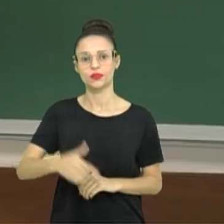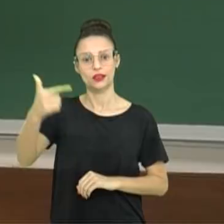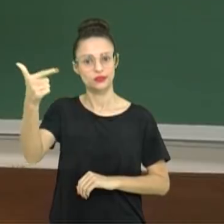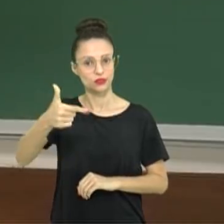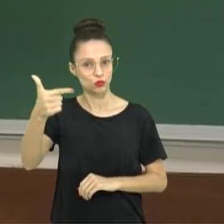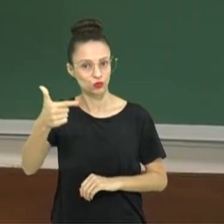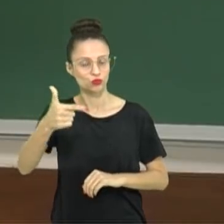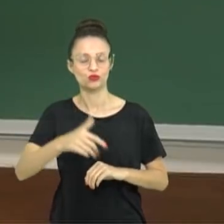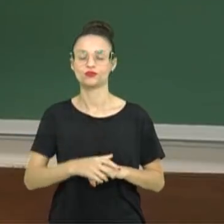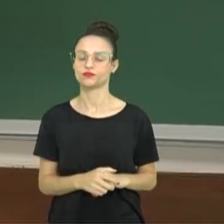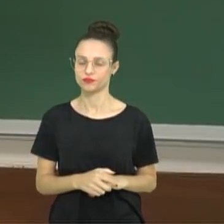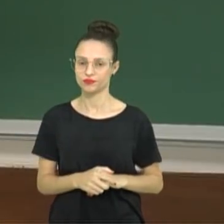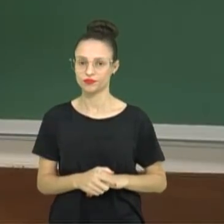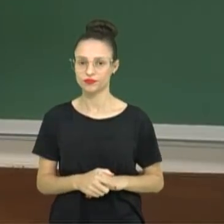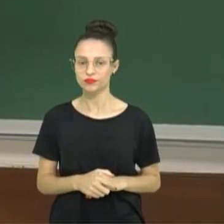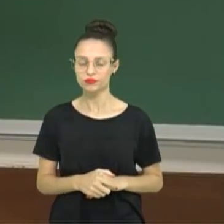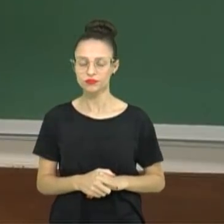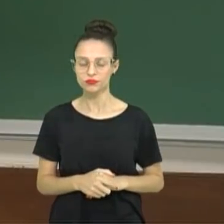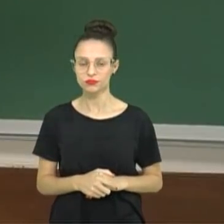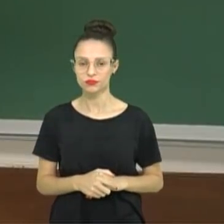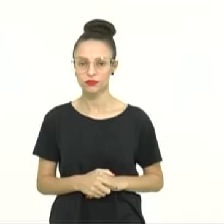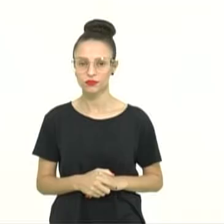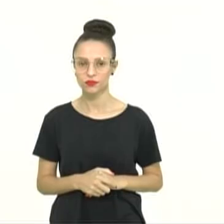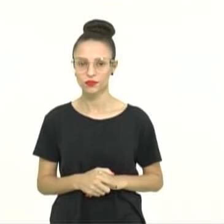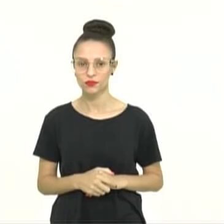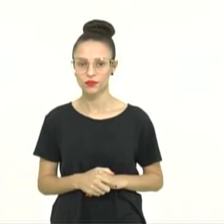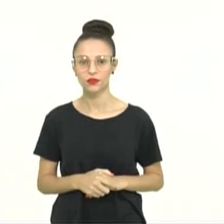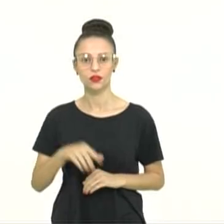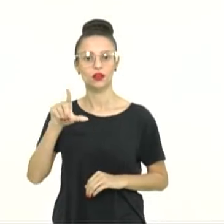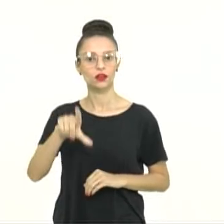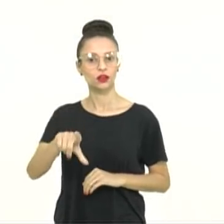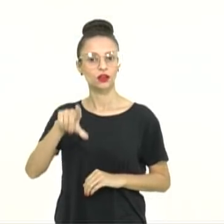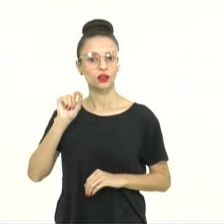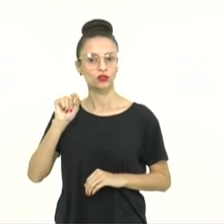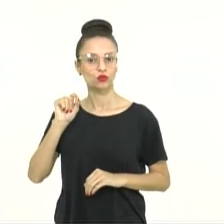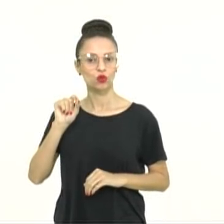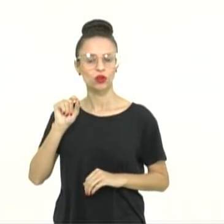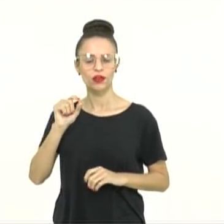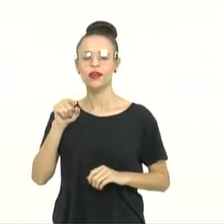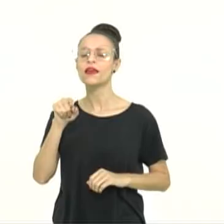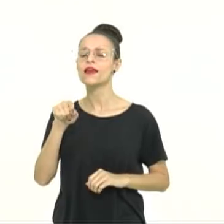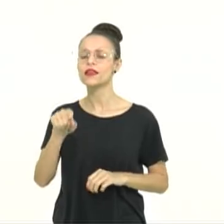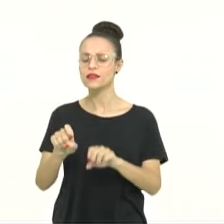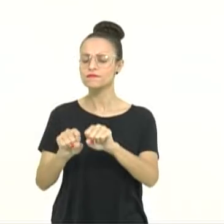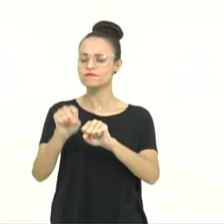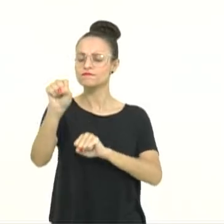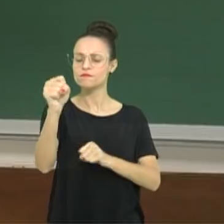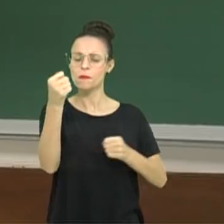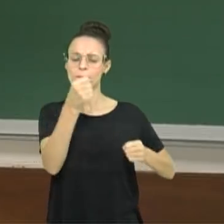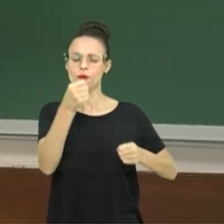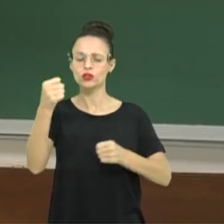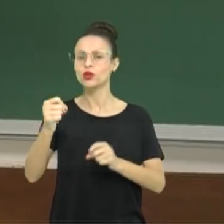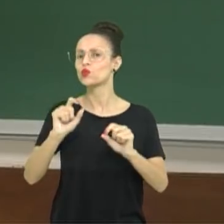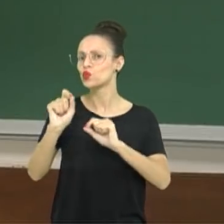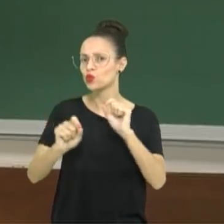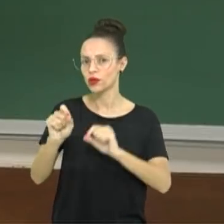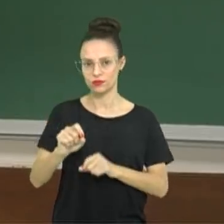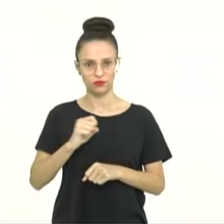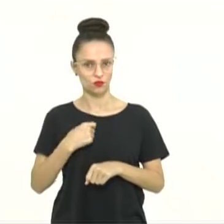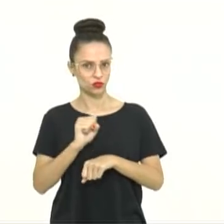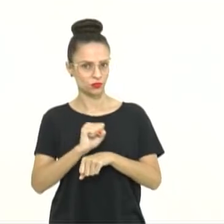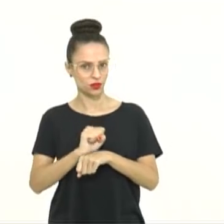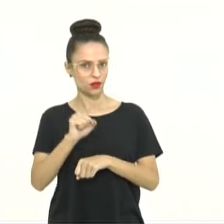Segundo passo, anota lá. Definir o poder do super-herói. Eu vou esperar você anotar.